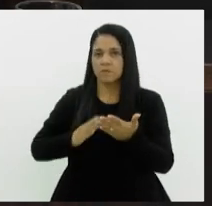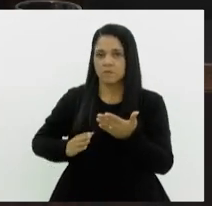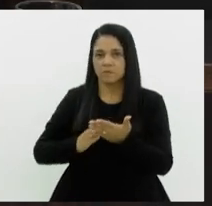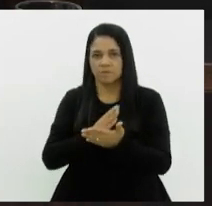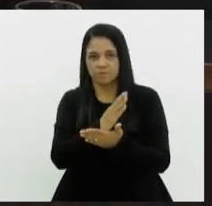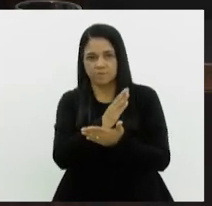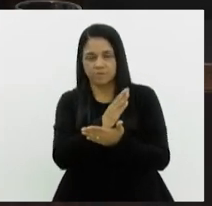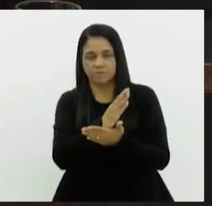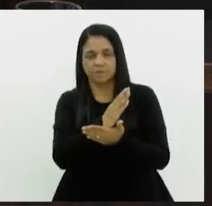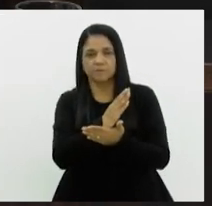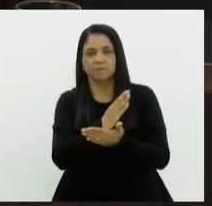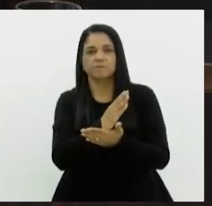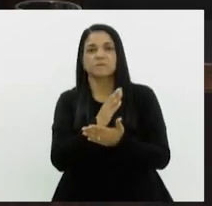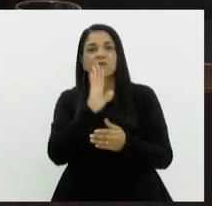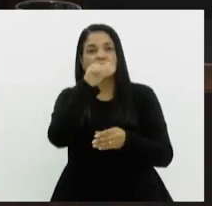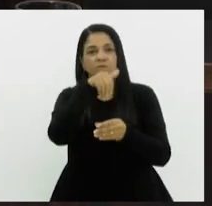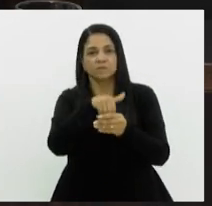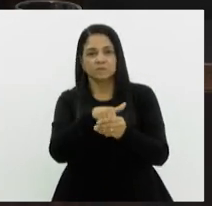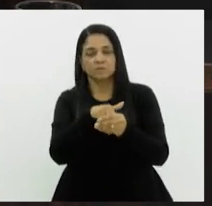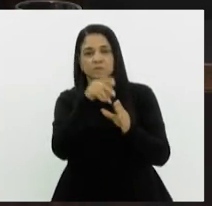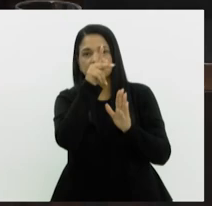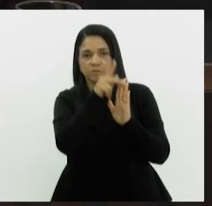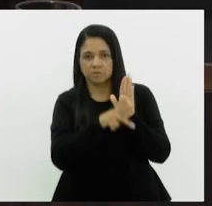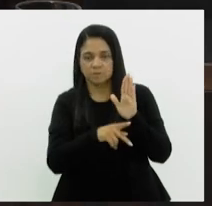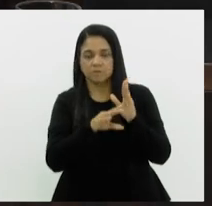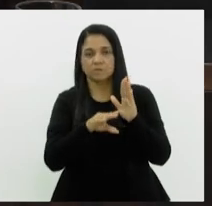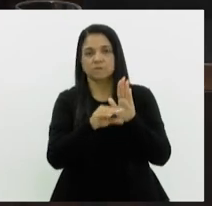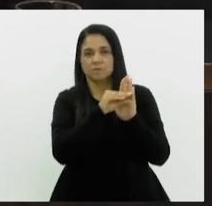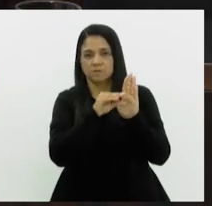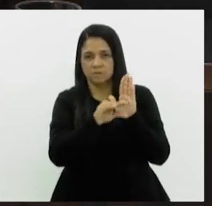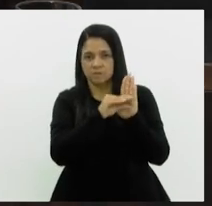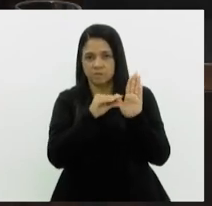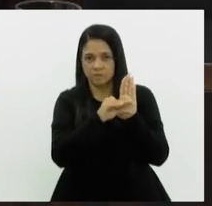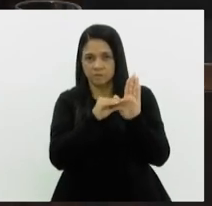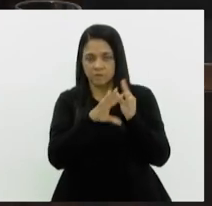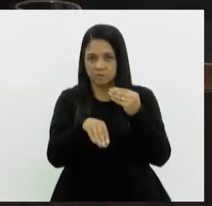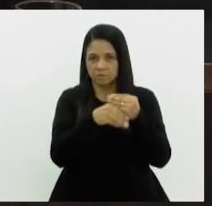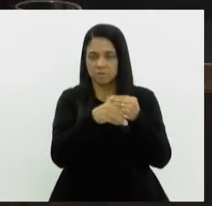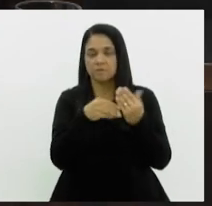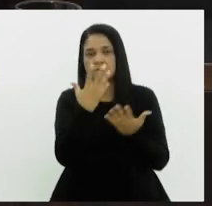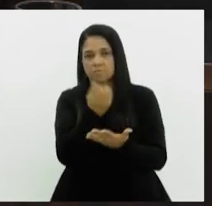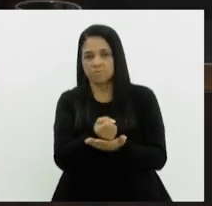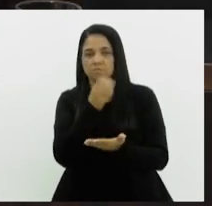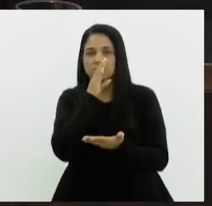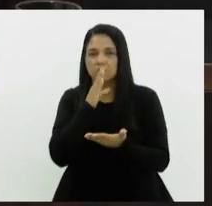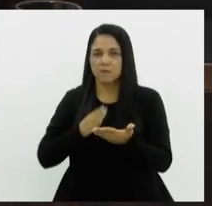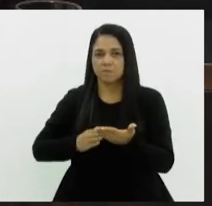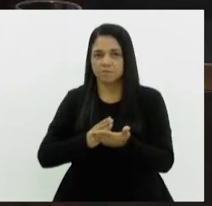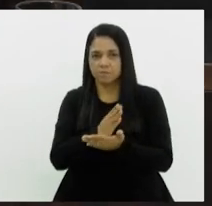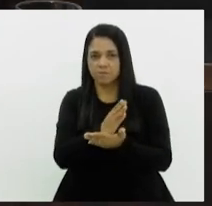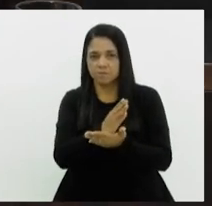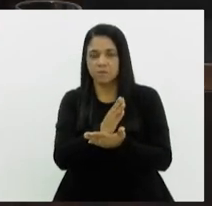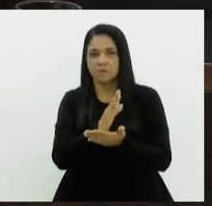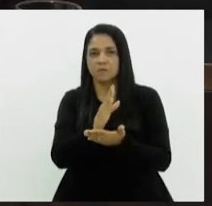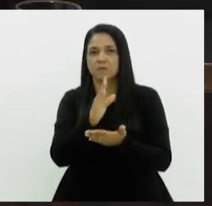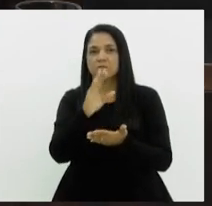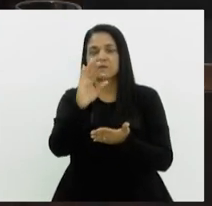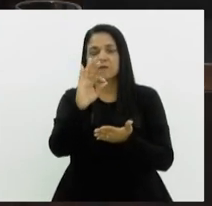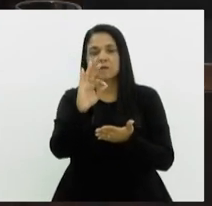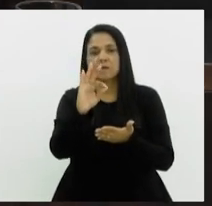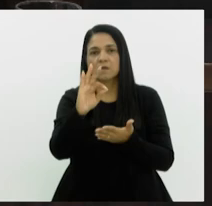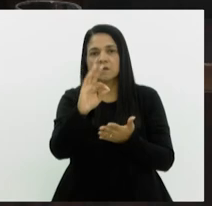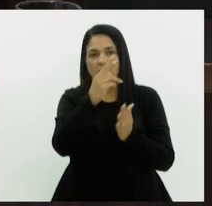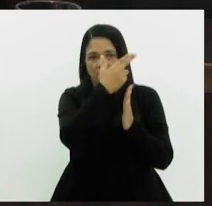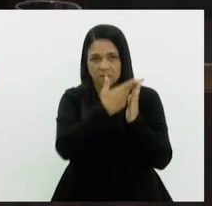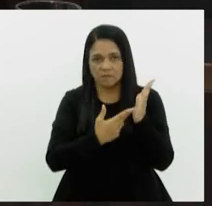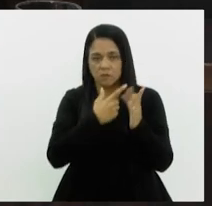estão. Aprovado. Em votação, o projeto assim emendado. Senhores que aprovam, permaneçam como estão. Aprovado. Vai a redação do